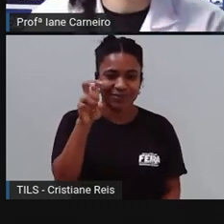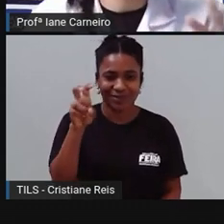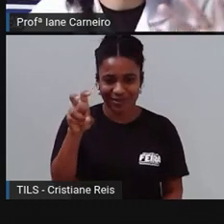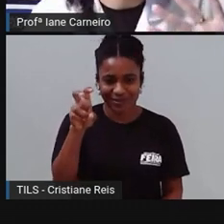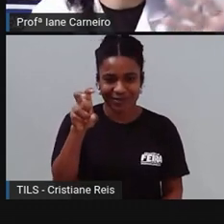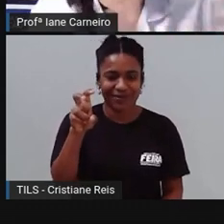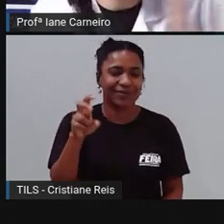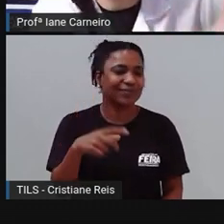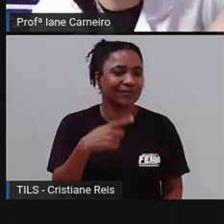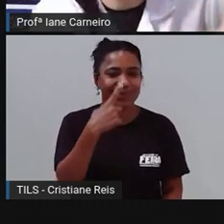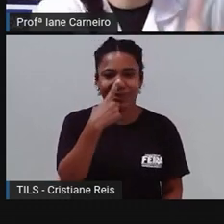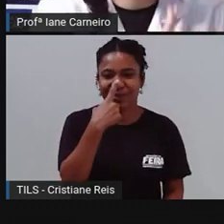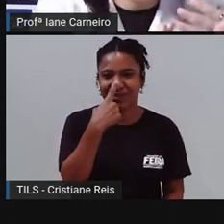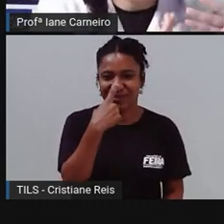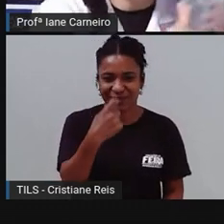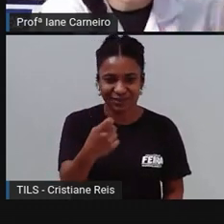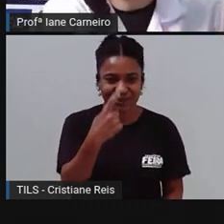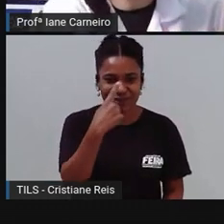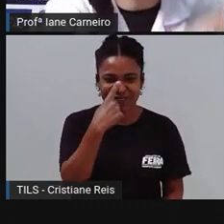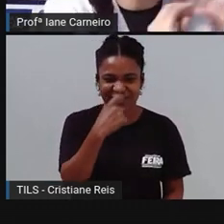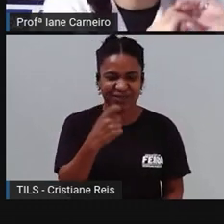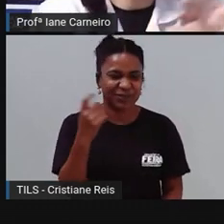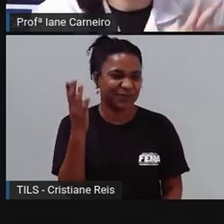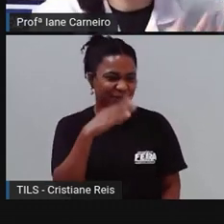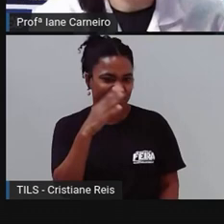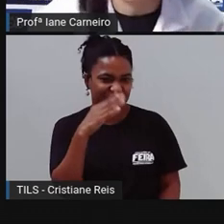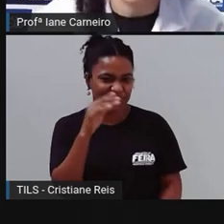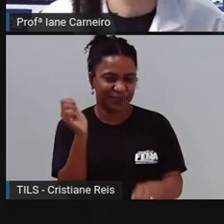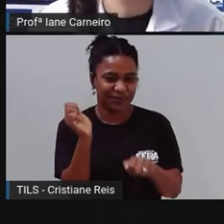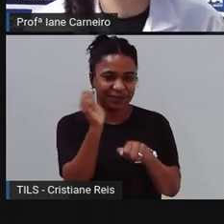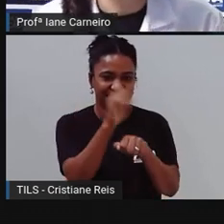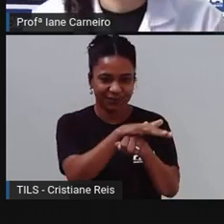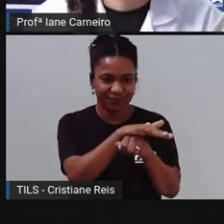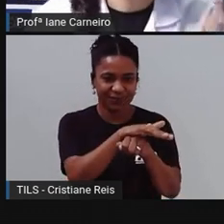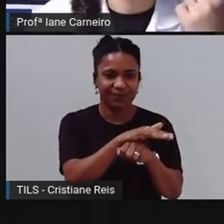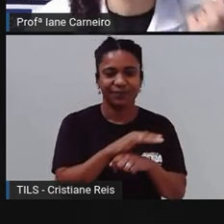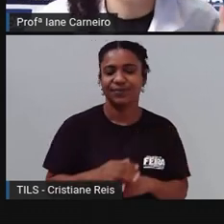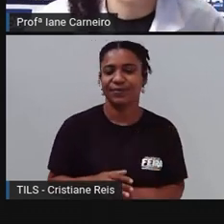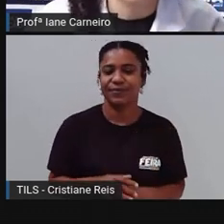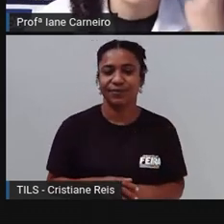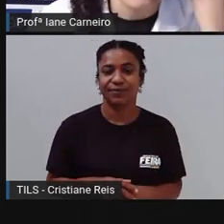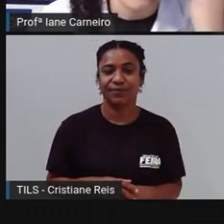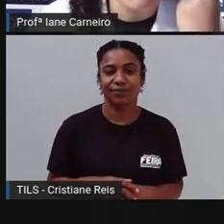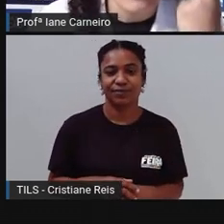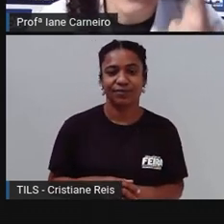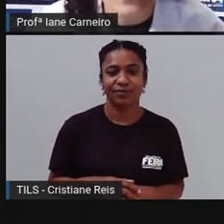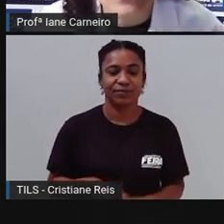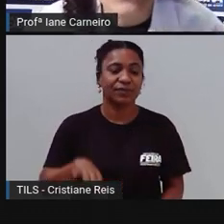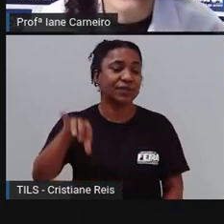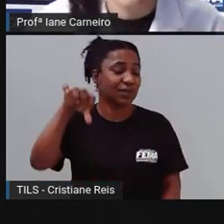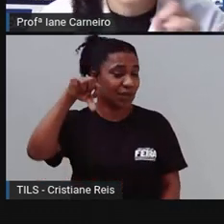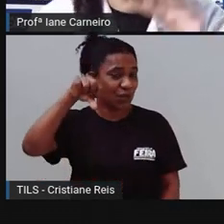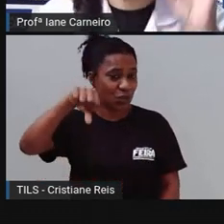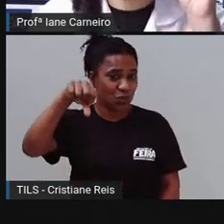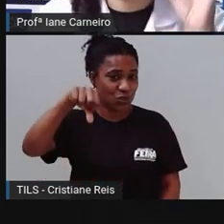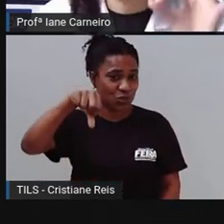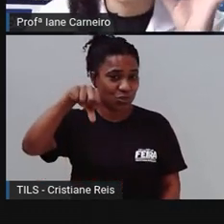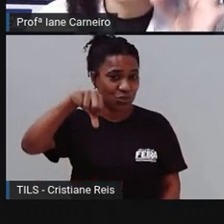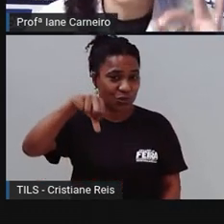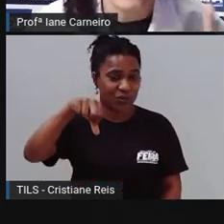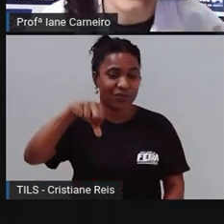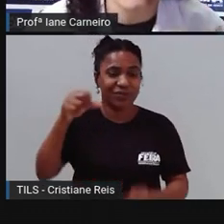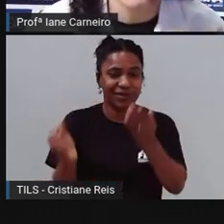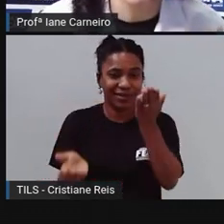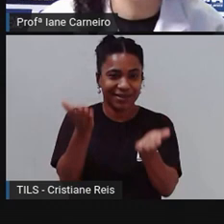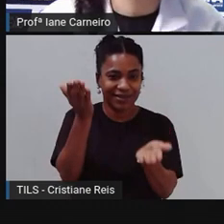reciclável, que é aquele que a gente, ó, que é o rejeito, né, que a gente não vai reciclar mais. E produziram 9 quilos em média de